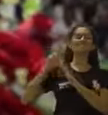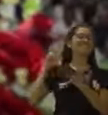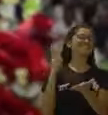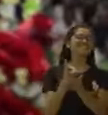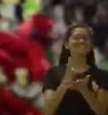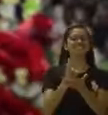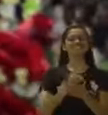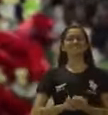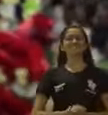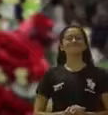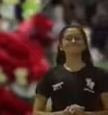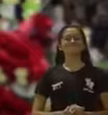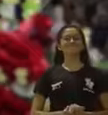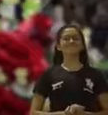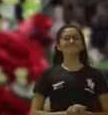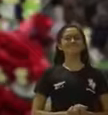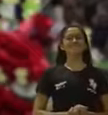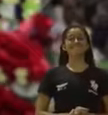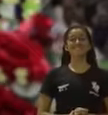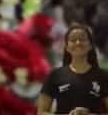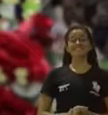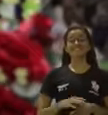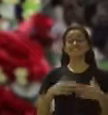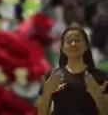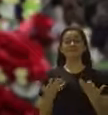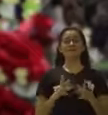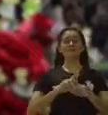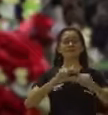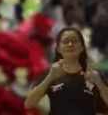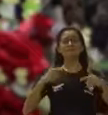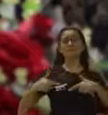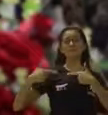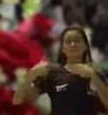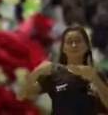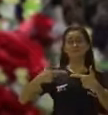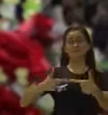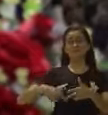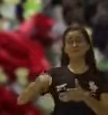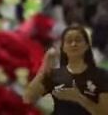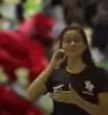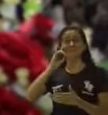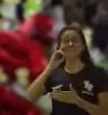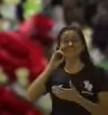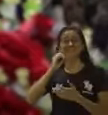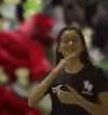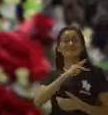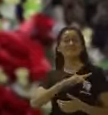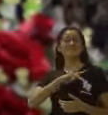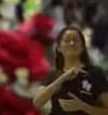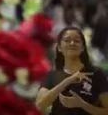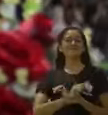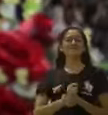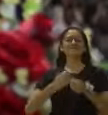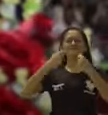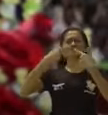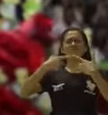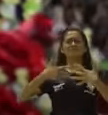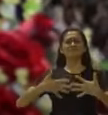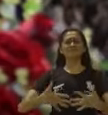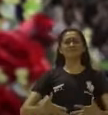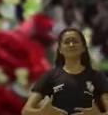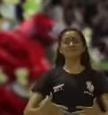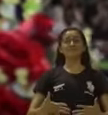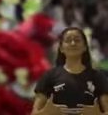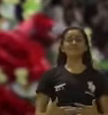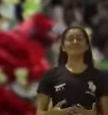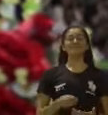por ele. E no entanto, diante de todas as batalhas, ele abre a boca e expõe a